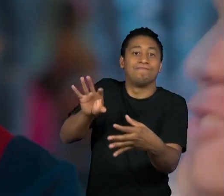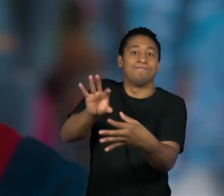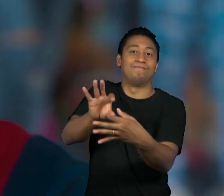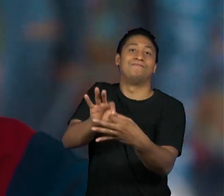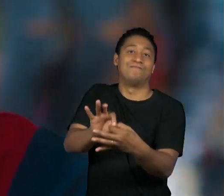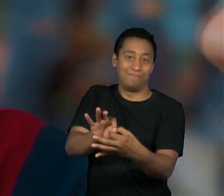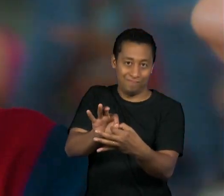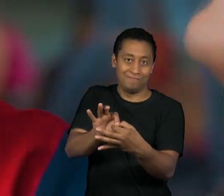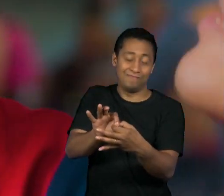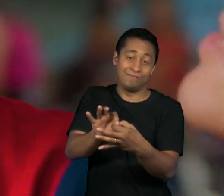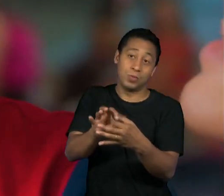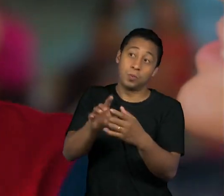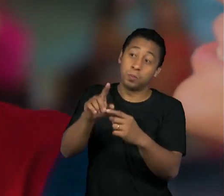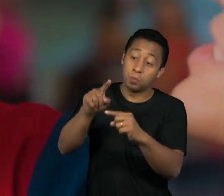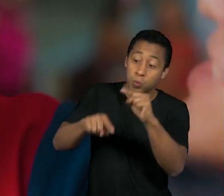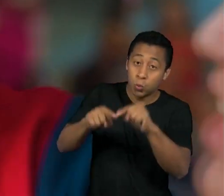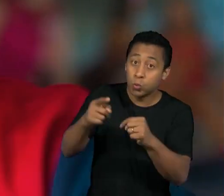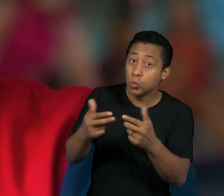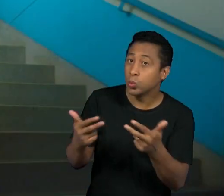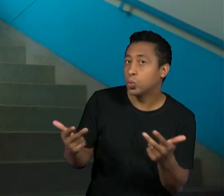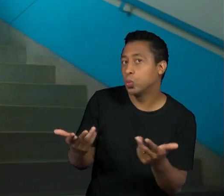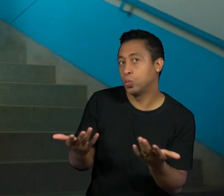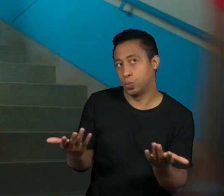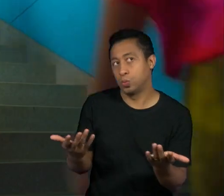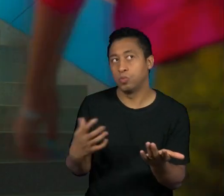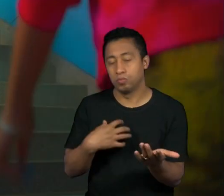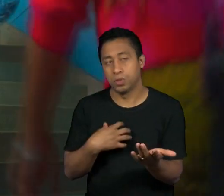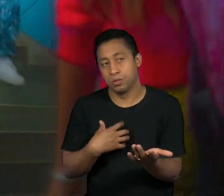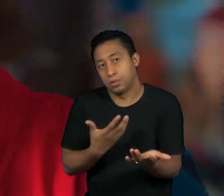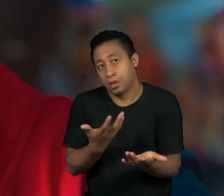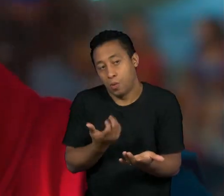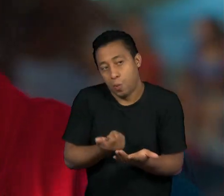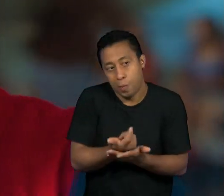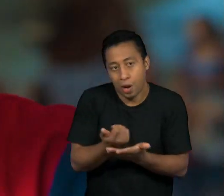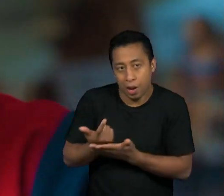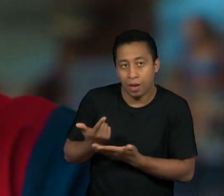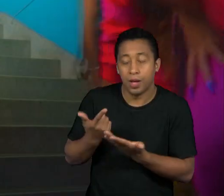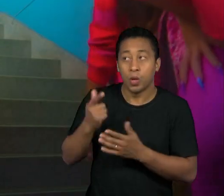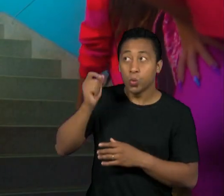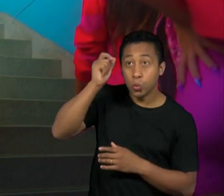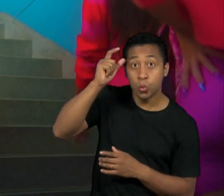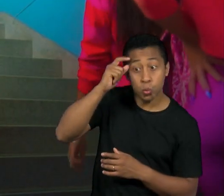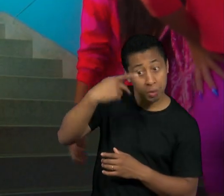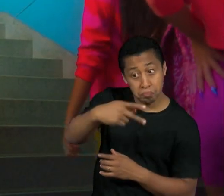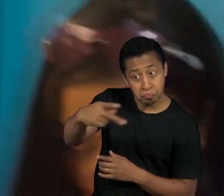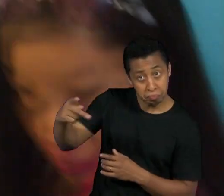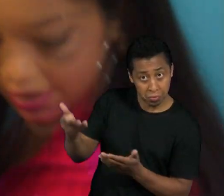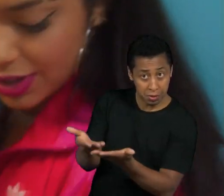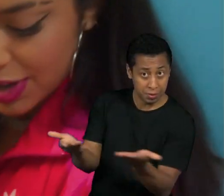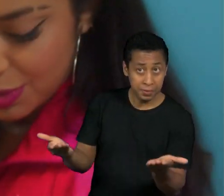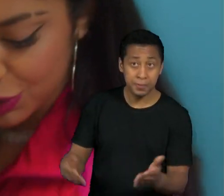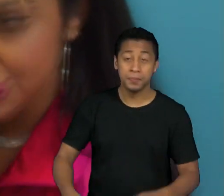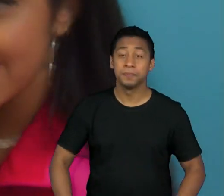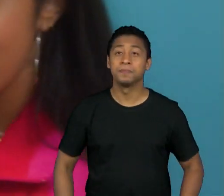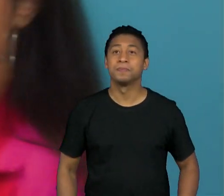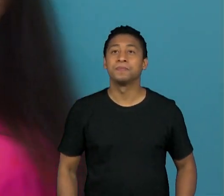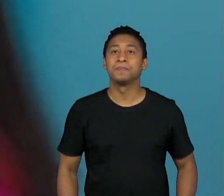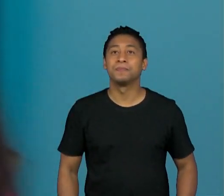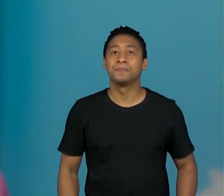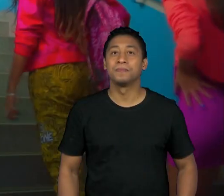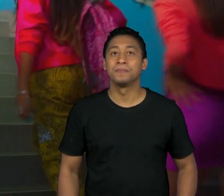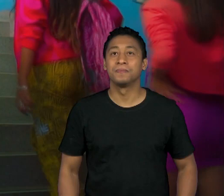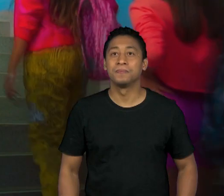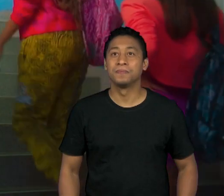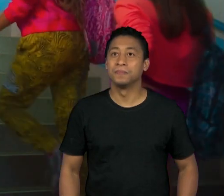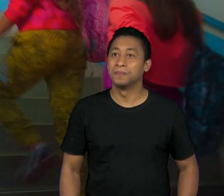com produtos, com culturas, com hábitos que fazem parte daquele cotidiano, né? Boot da hora,